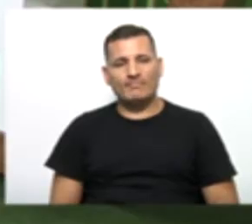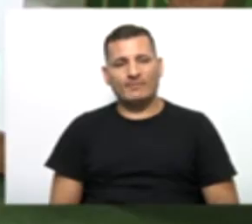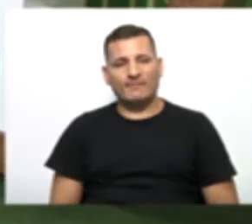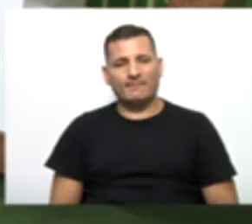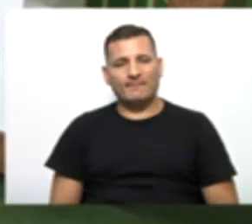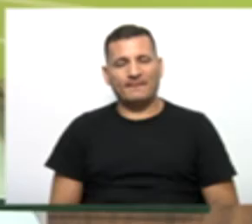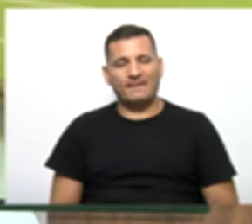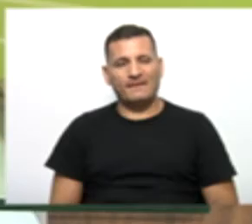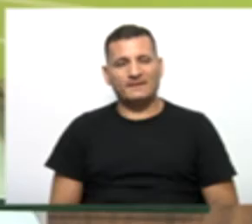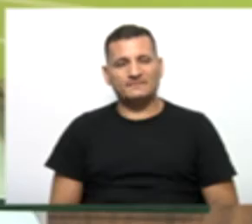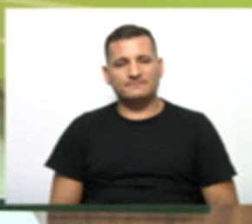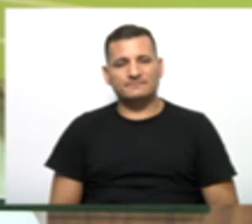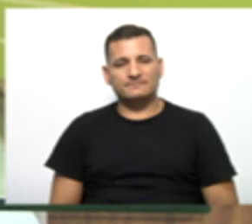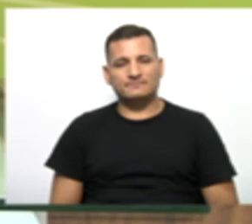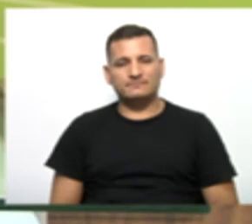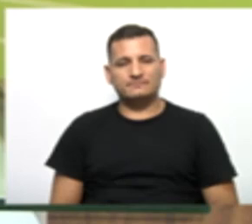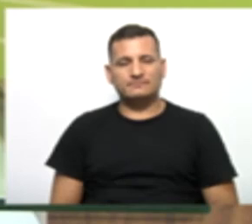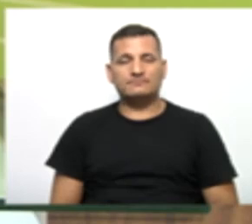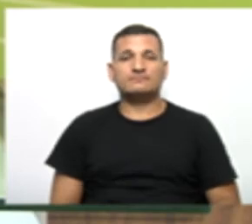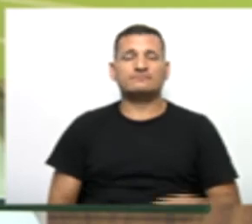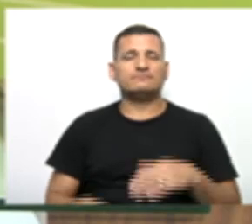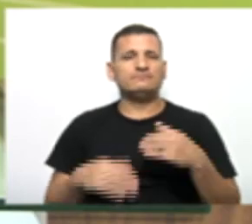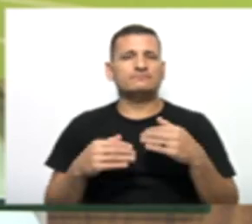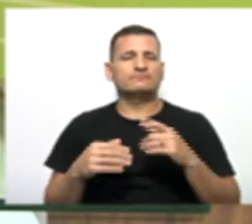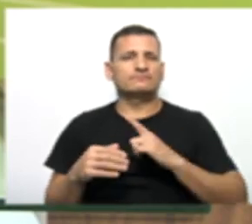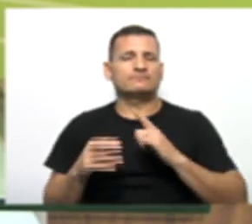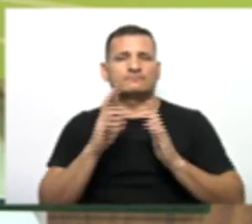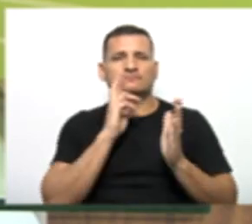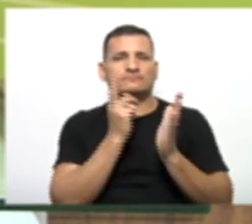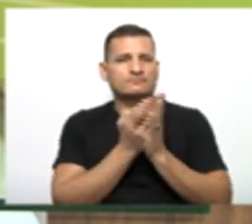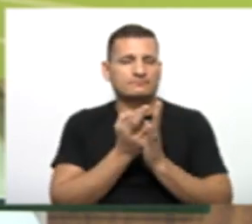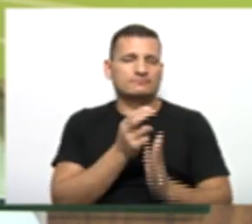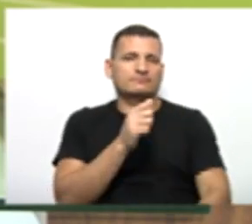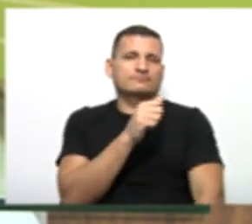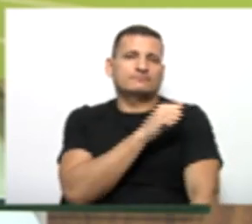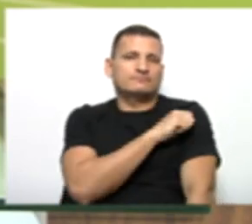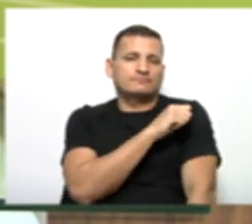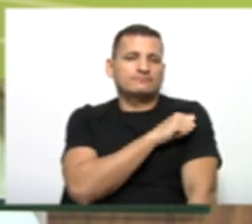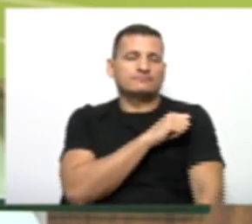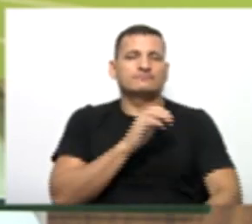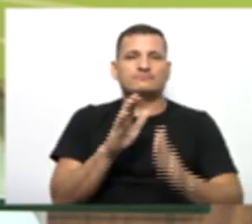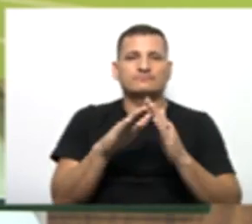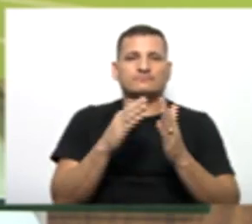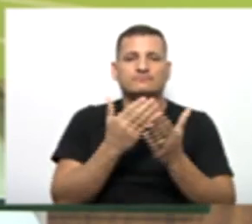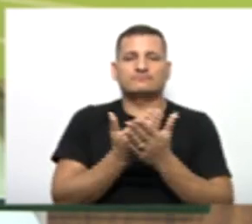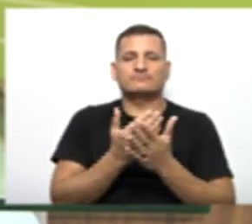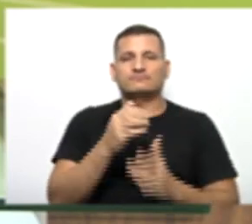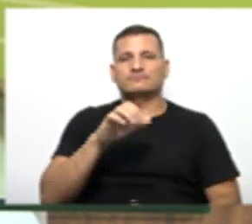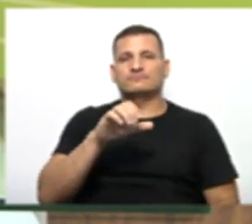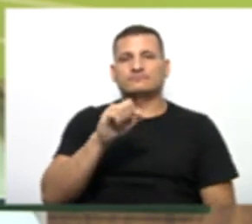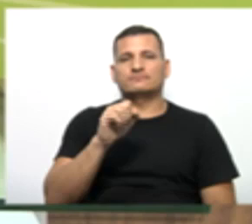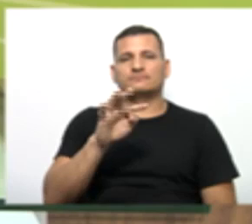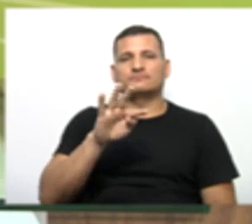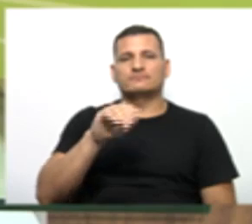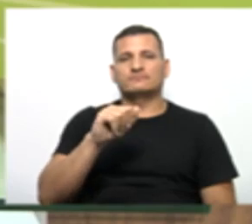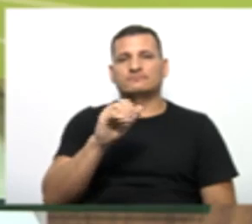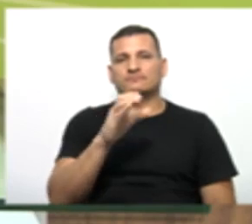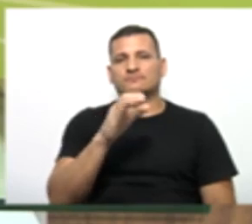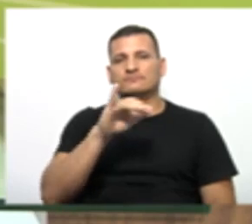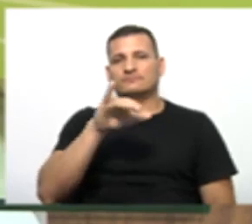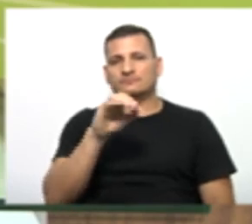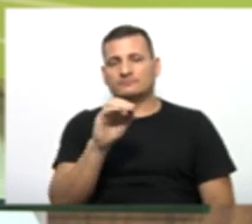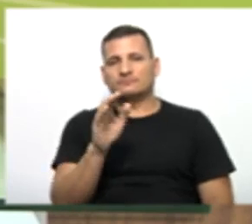Isso aí, professor Willis. Estamos aqui também recebendo a resposta dos alunos lá da Escola Estácio de Sá, ali